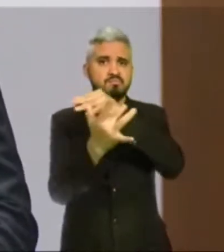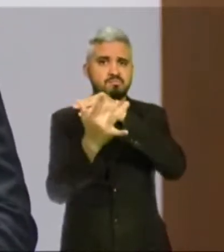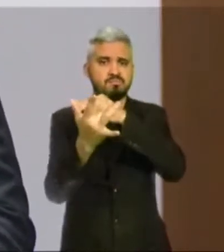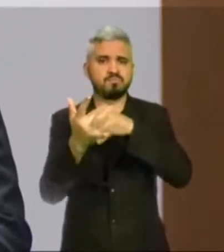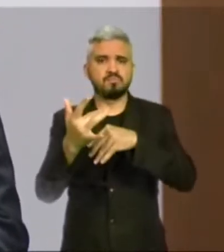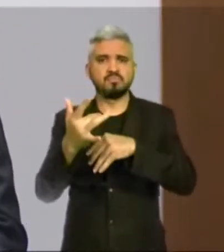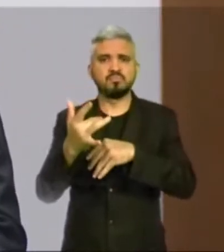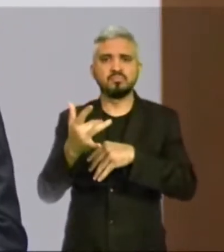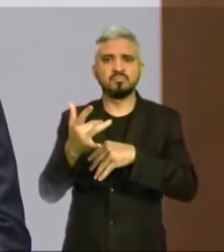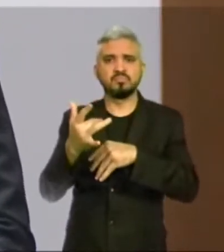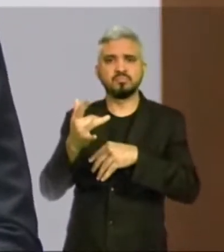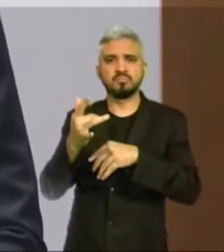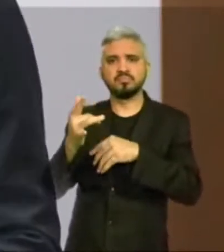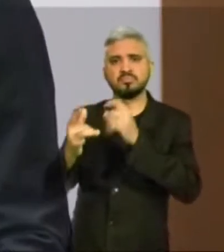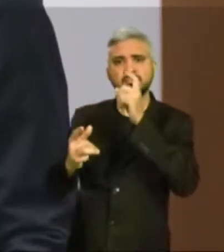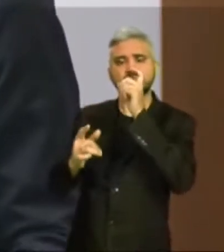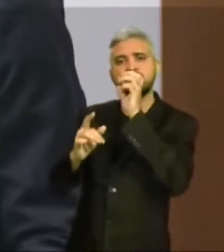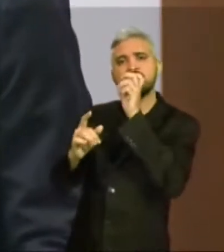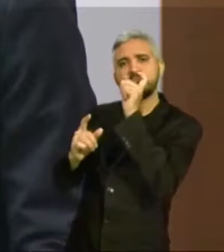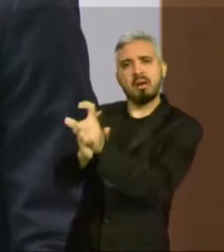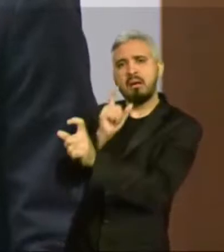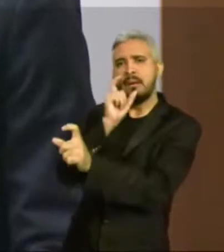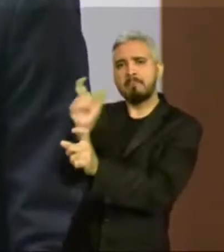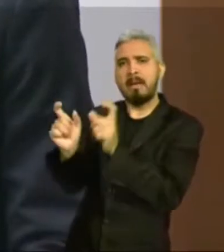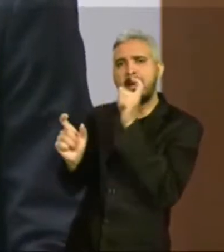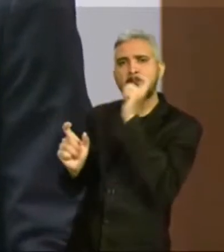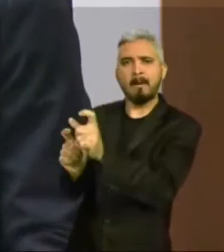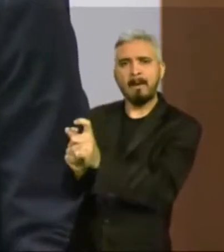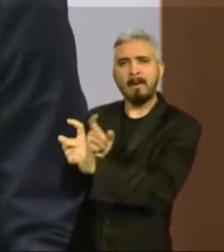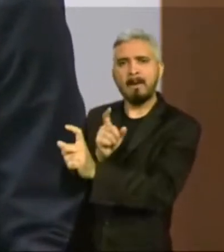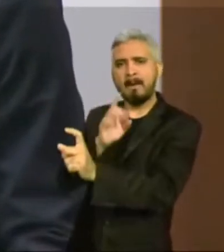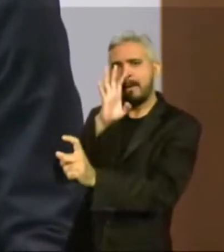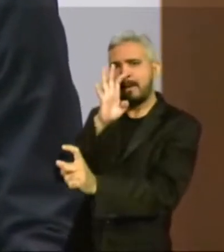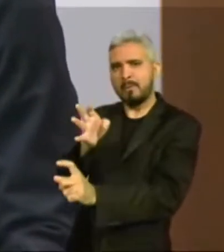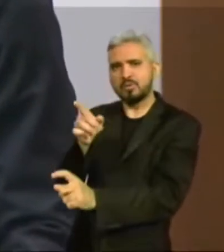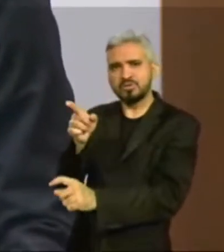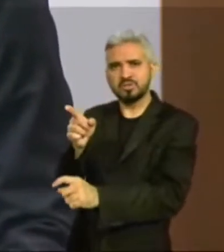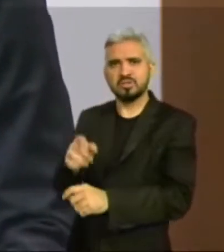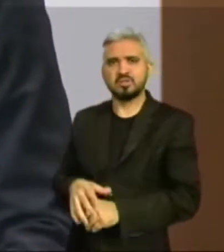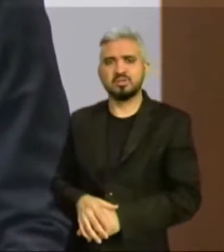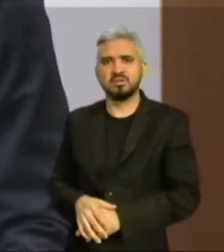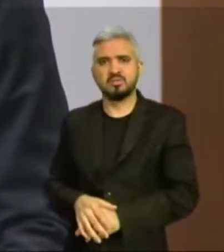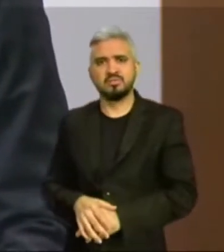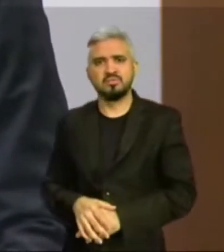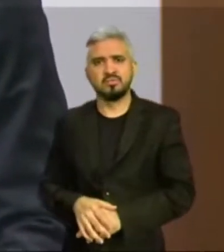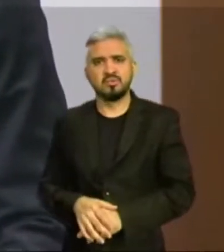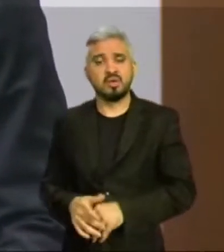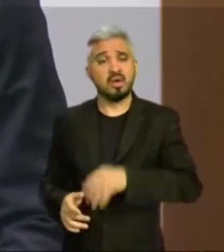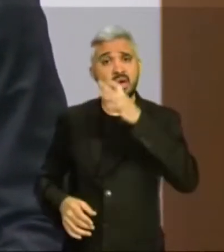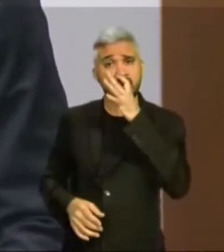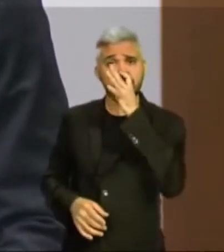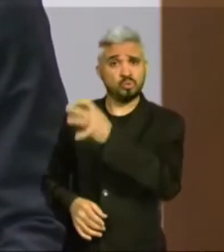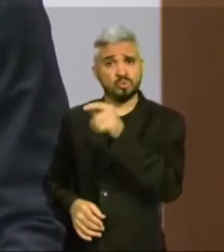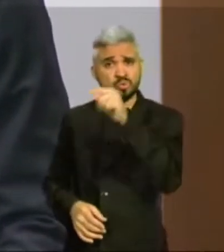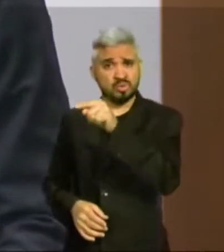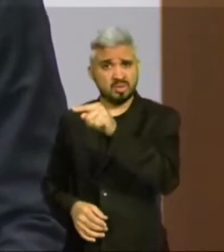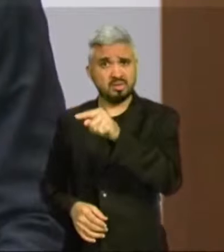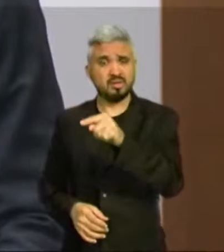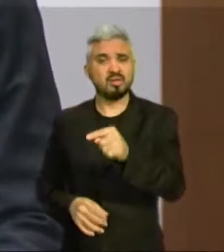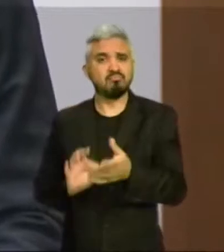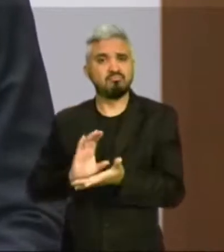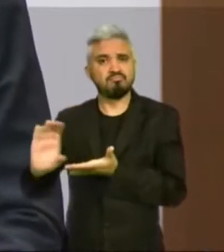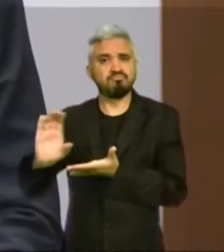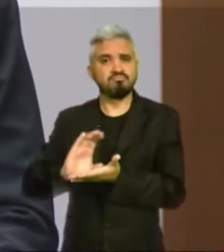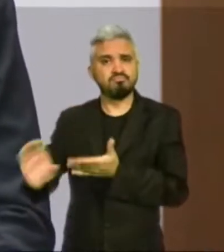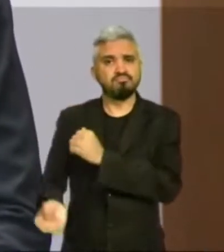acusar, inclusive, a nossa comandante de receber propina. E essa propina,